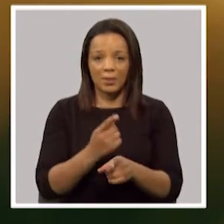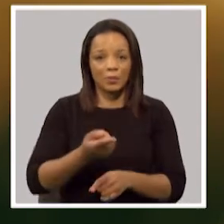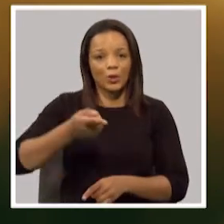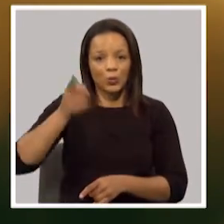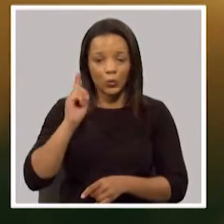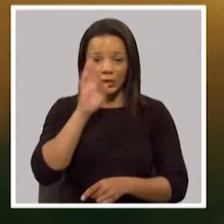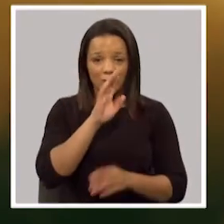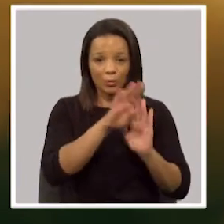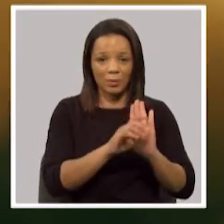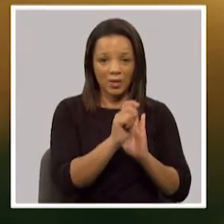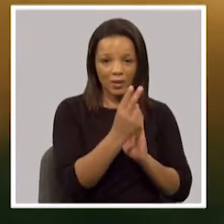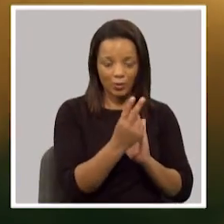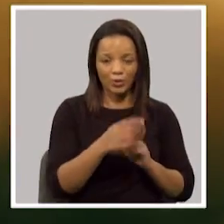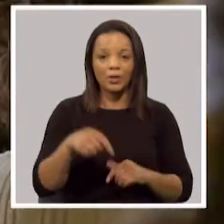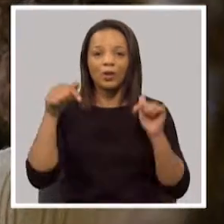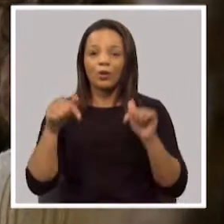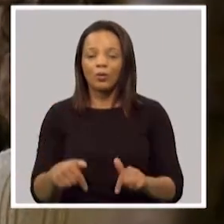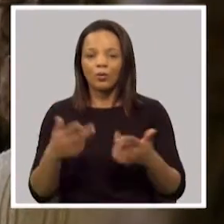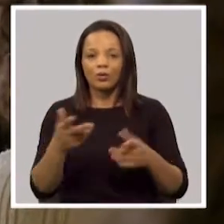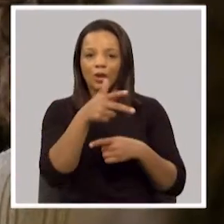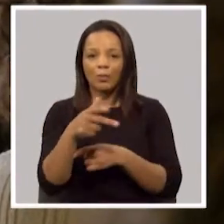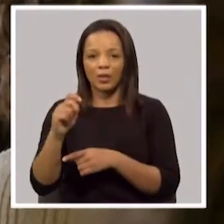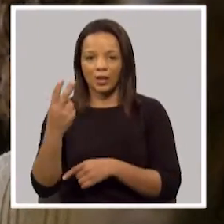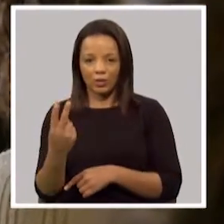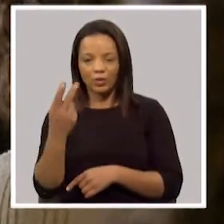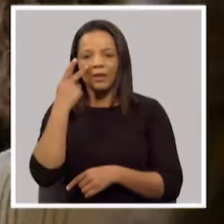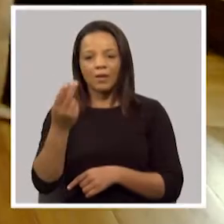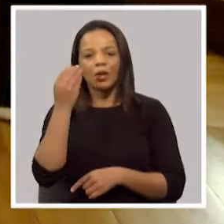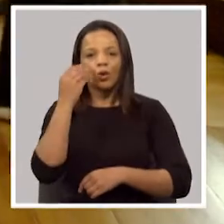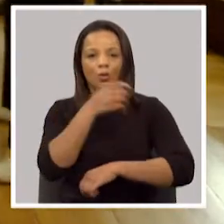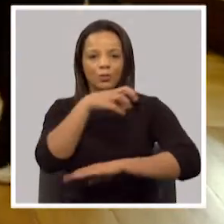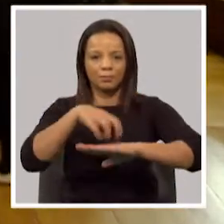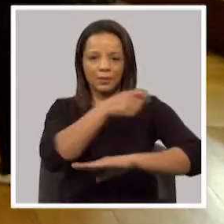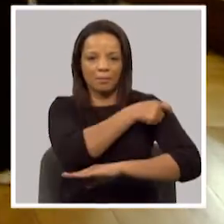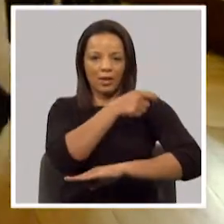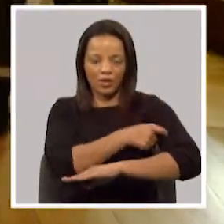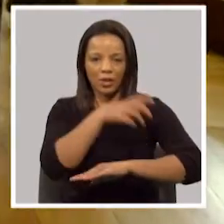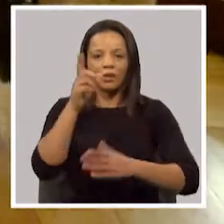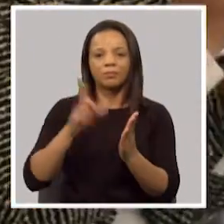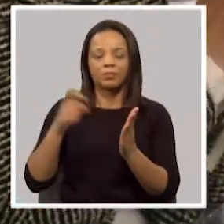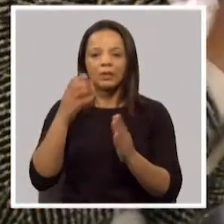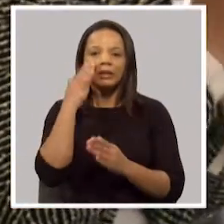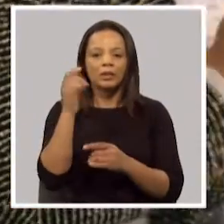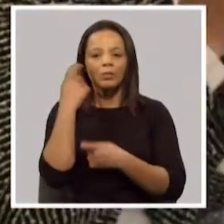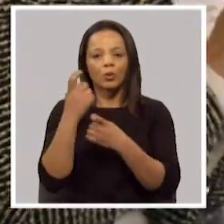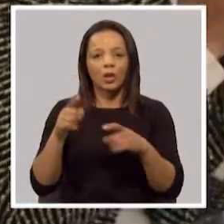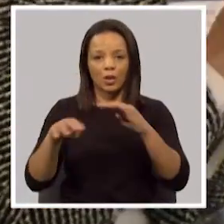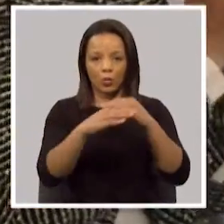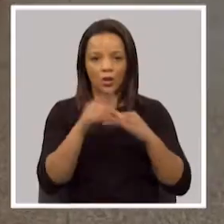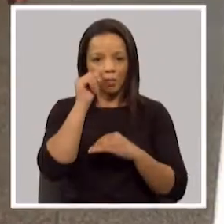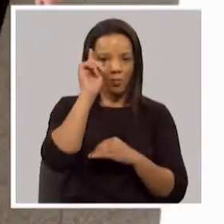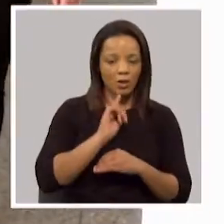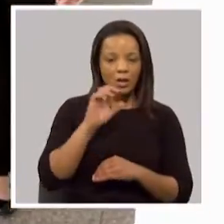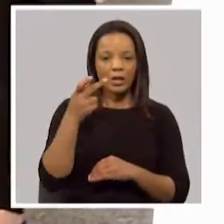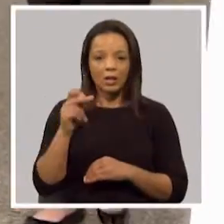A semana já não é a mesma coisa sem o E2. Neste episódio, o repórter E2 foi ver como a Embaixada dos Estados Unidos procura a igualdade de género.